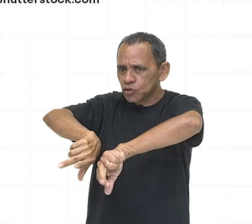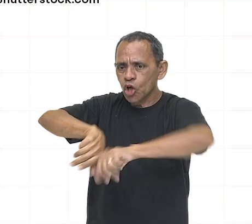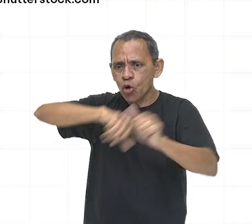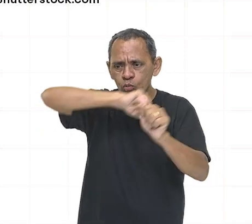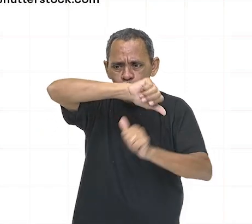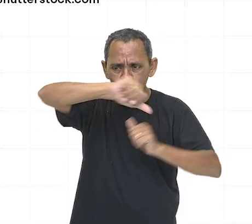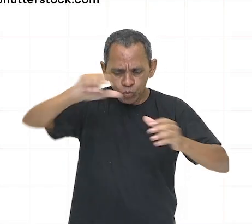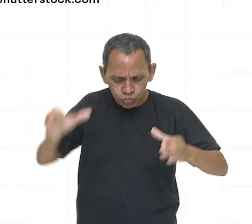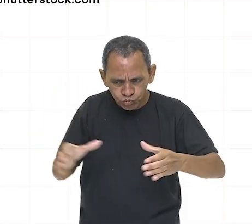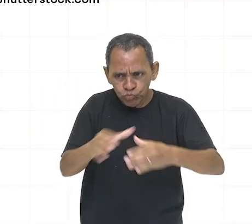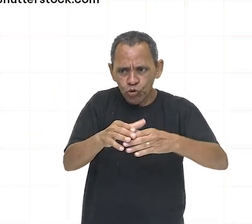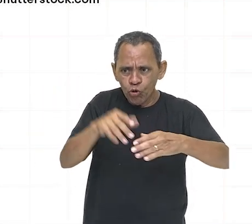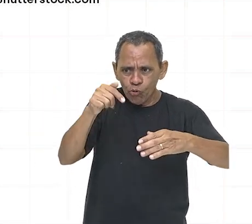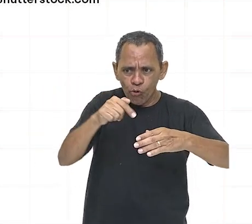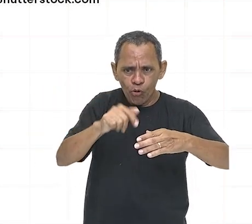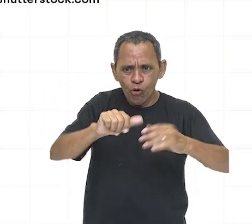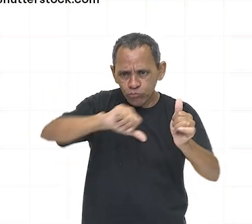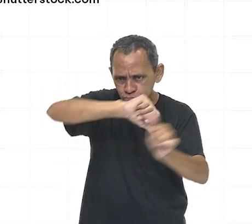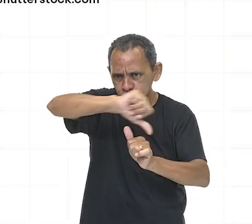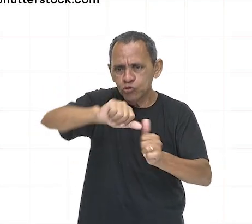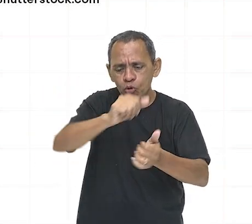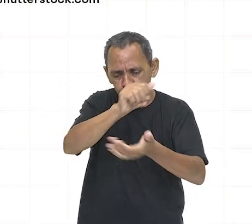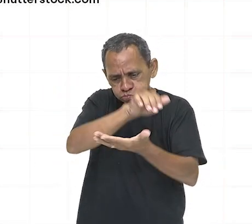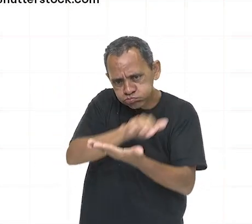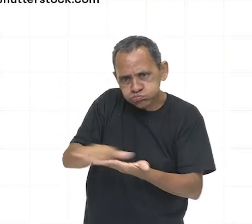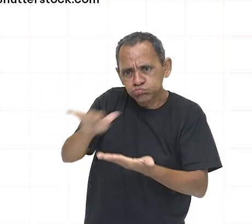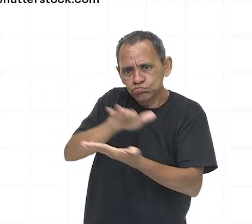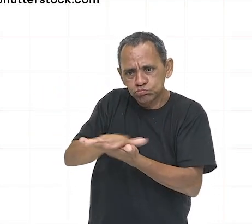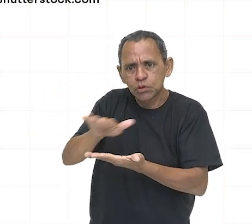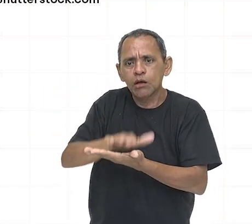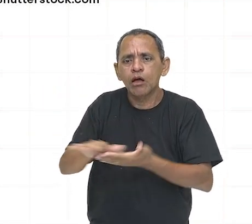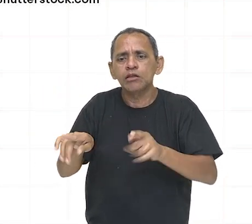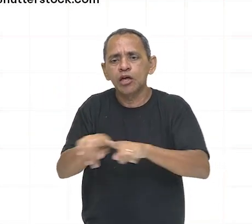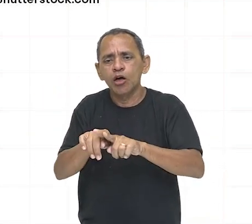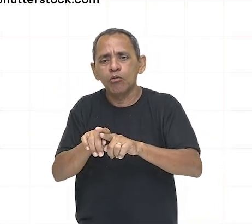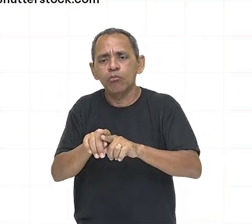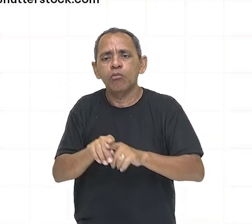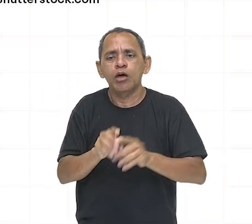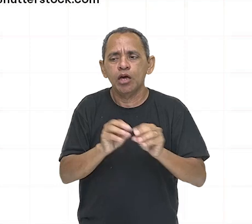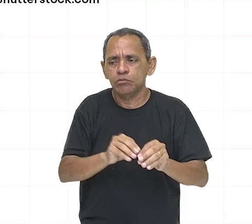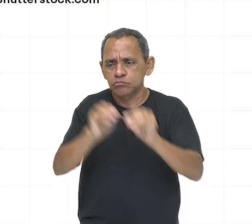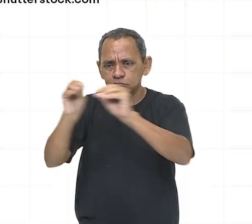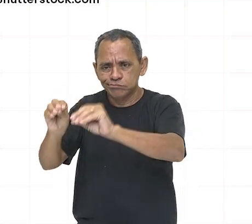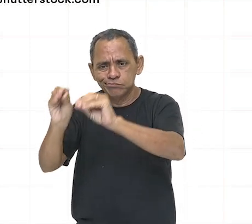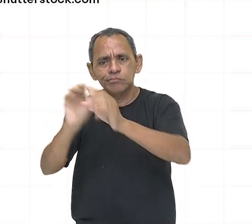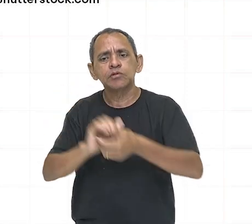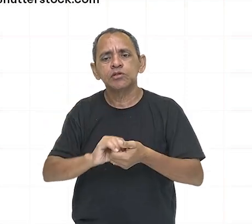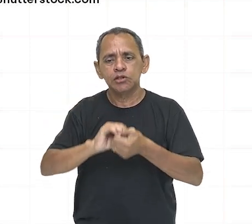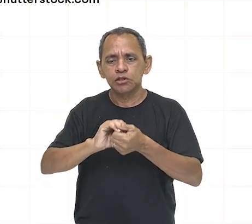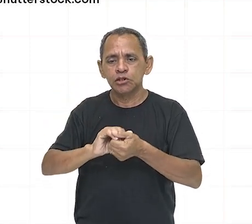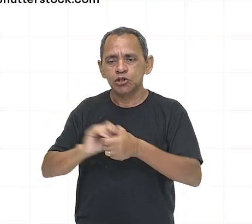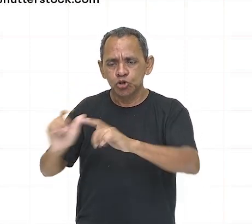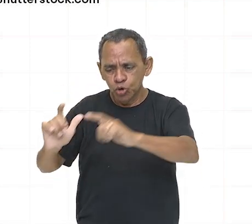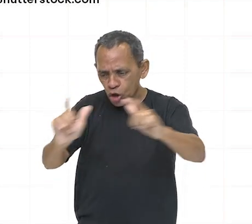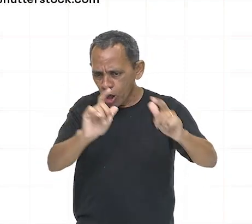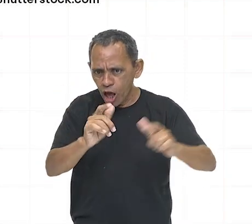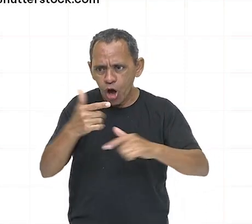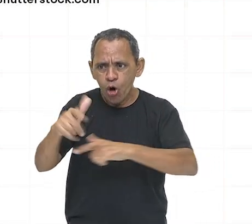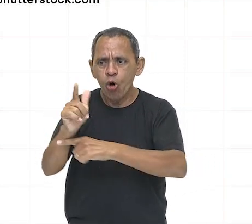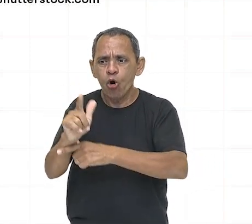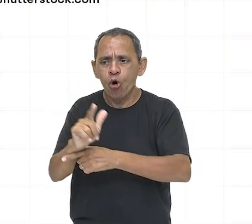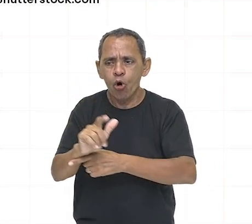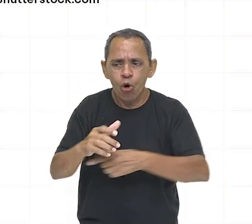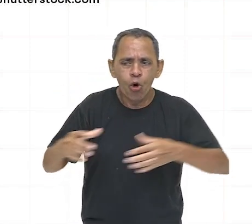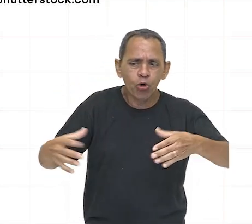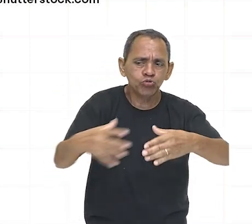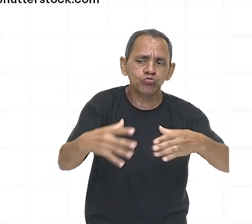e depois ele segue para uma outra indústria que vai transformar essas barras aí em outros objetos variados, né? Barras,